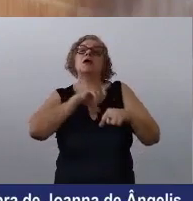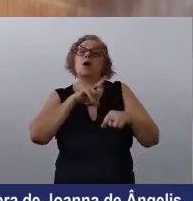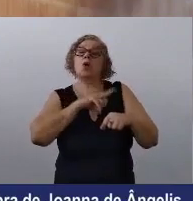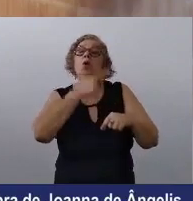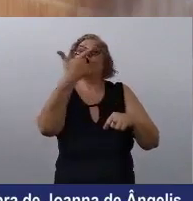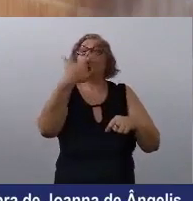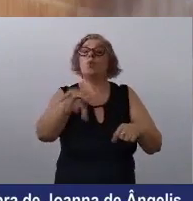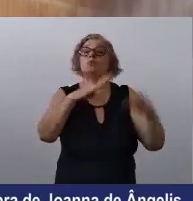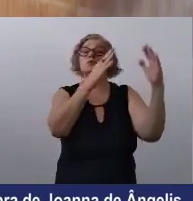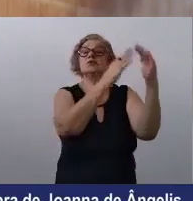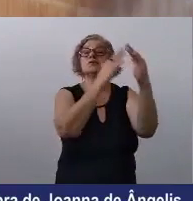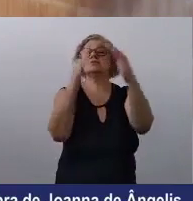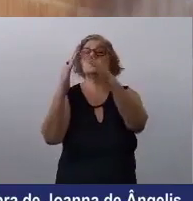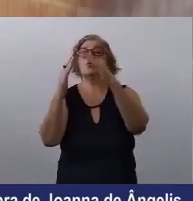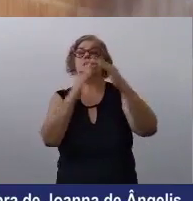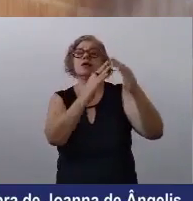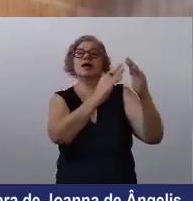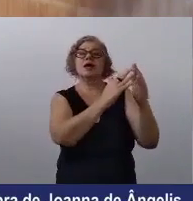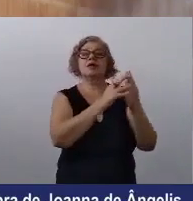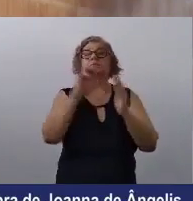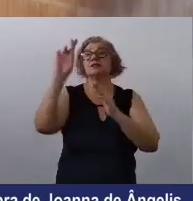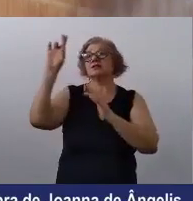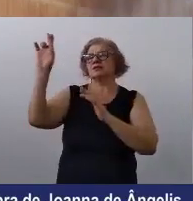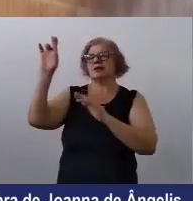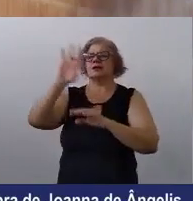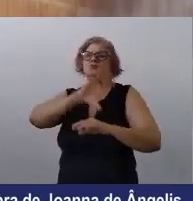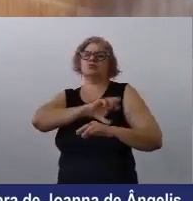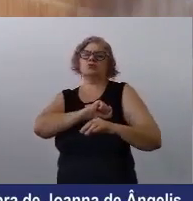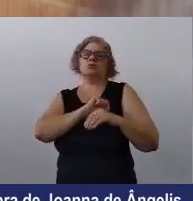outras moradas do reino de amor desse Pai.